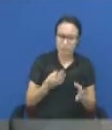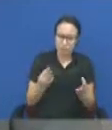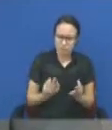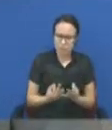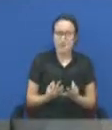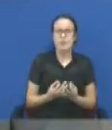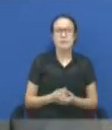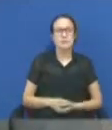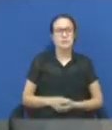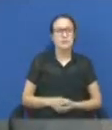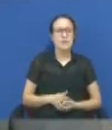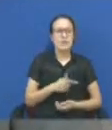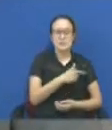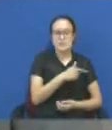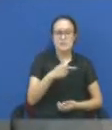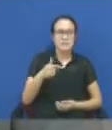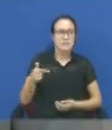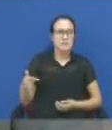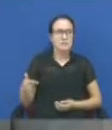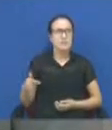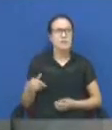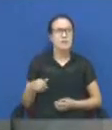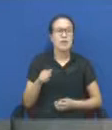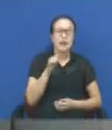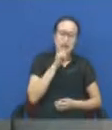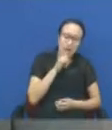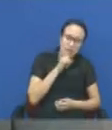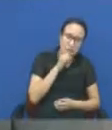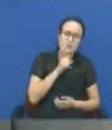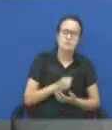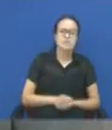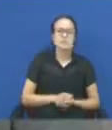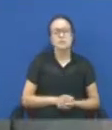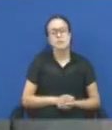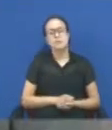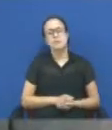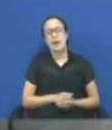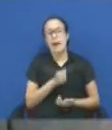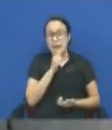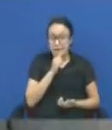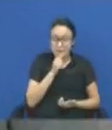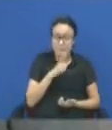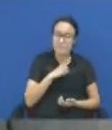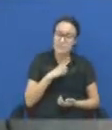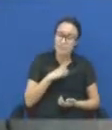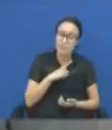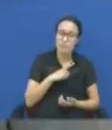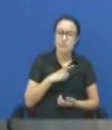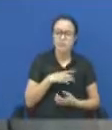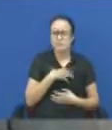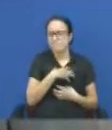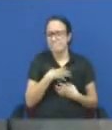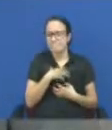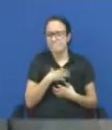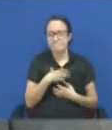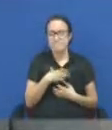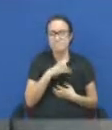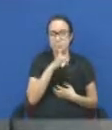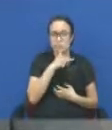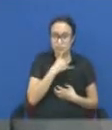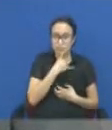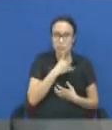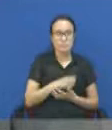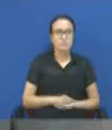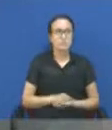essa semana ainda eu abrirei de ofício uma apuração, um inquérito para apurar a